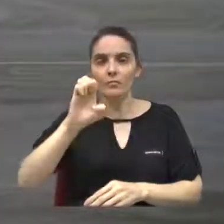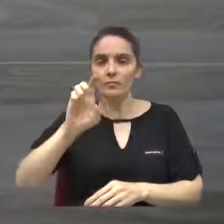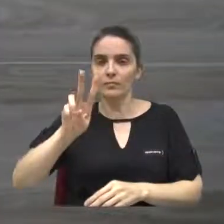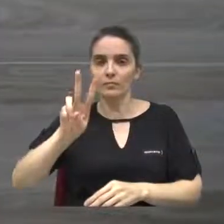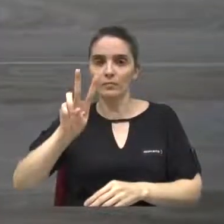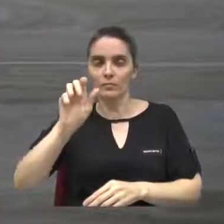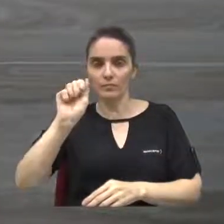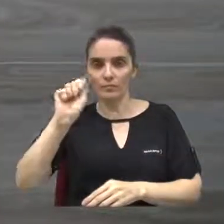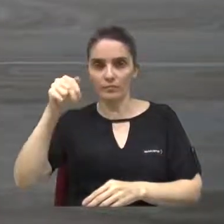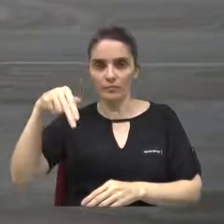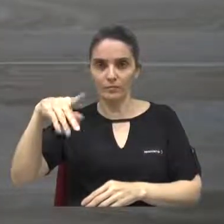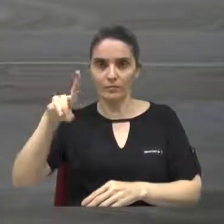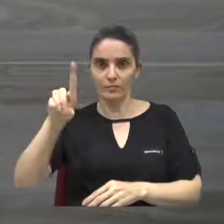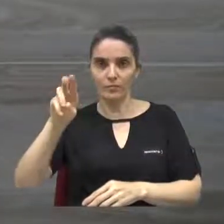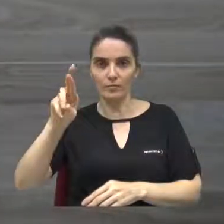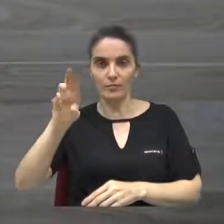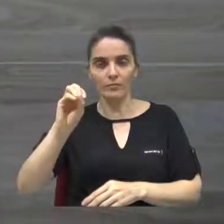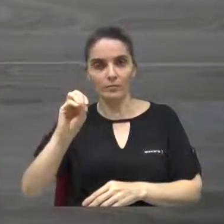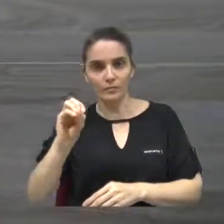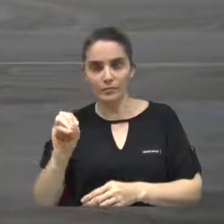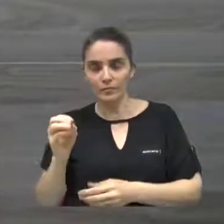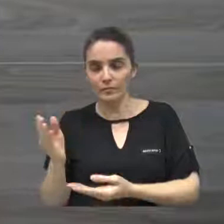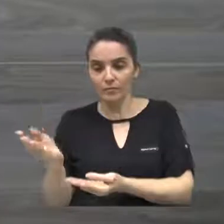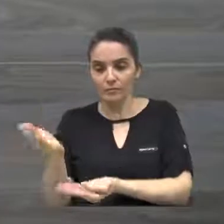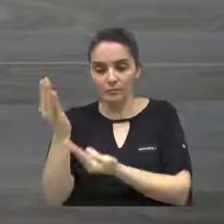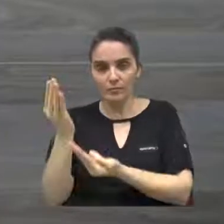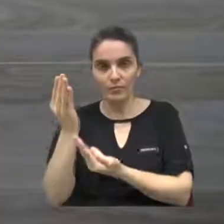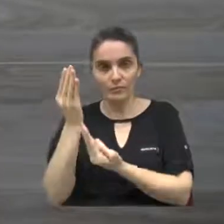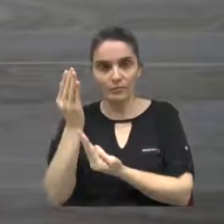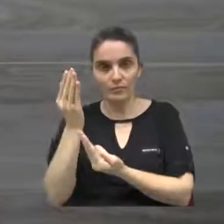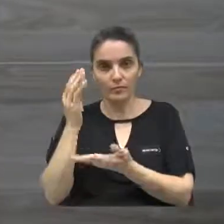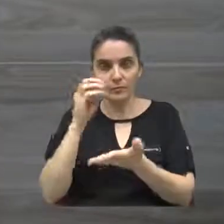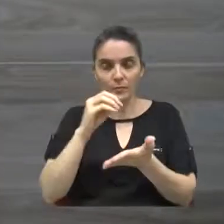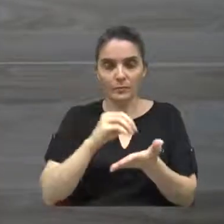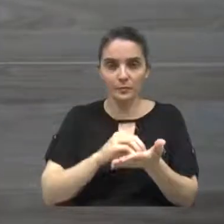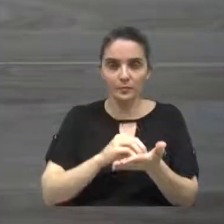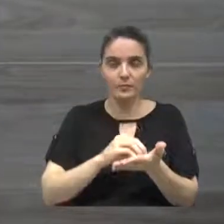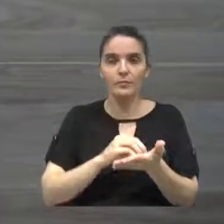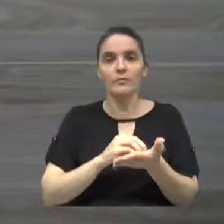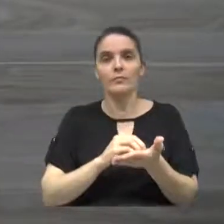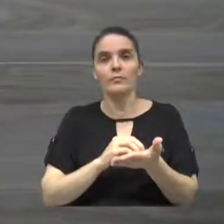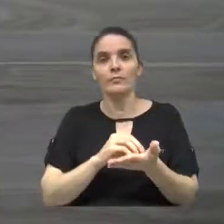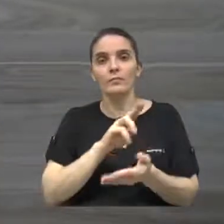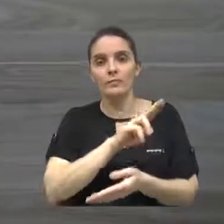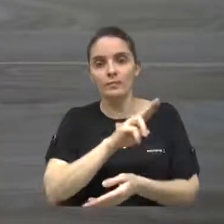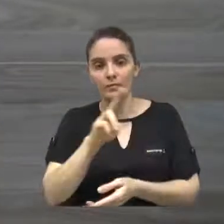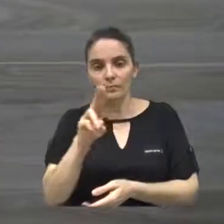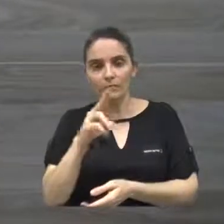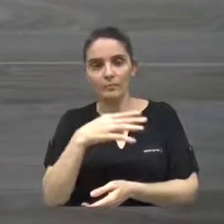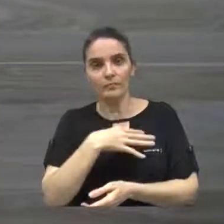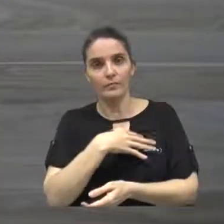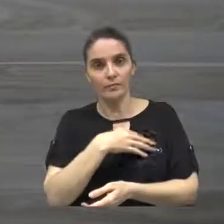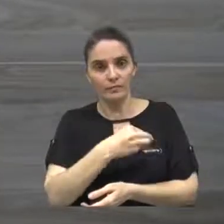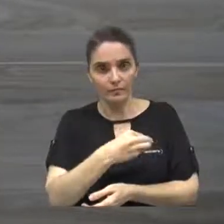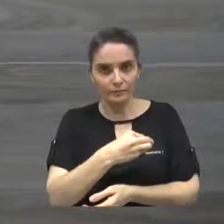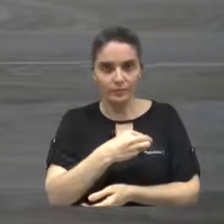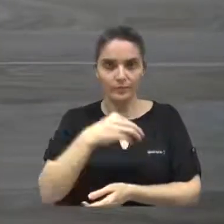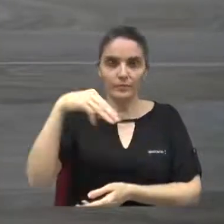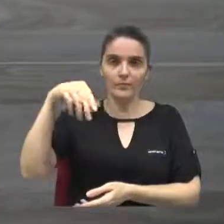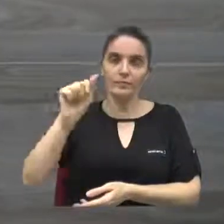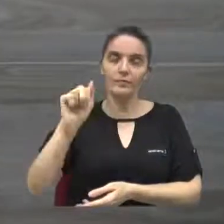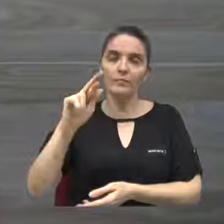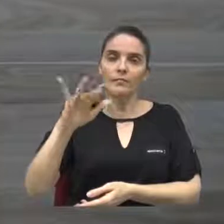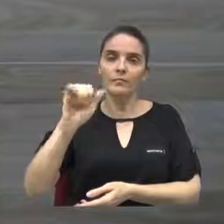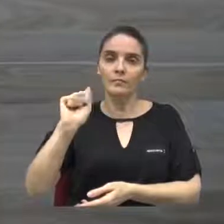Silva, homenageou com o nome da avó a sua primeira filha, Maria Júlia Oliveira Leite,